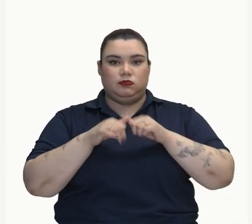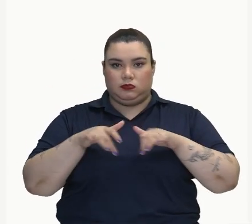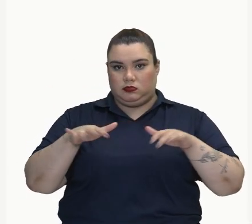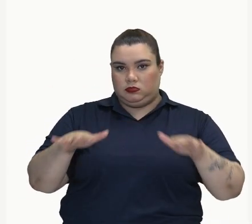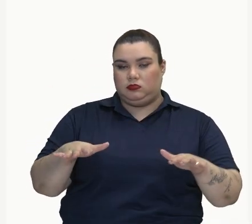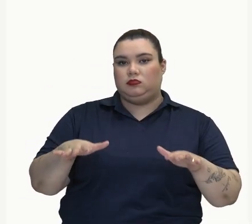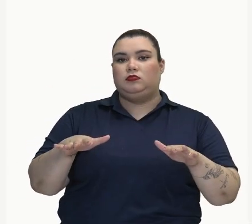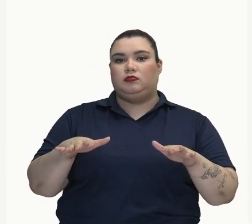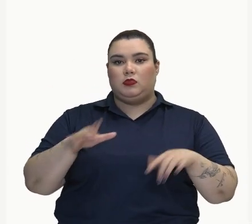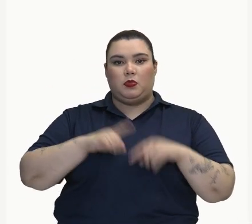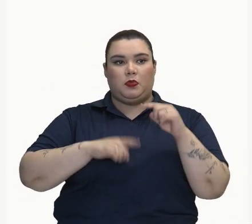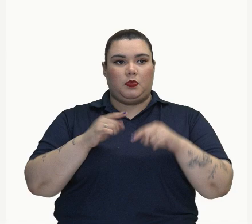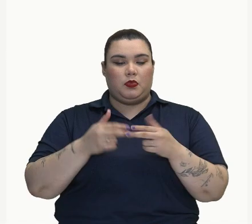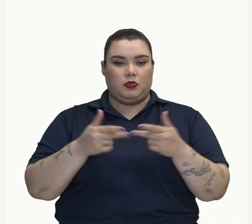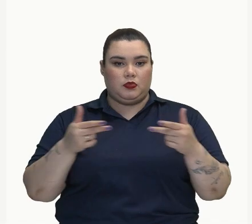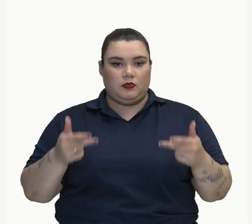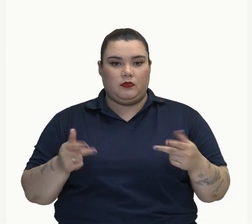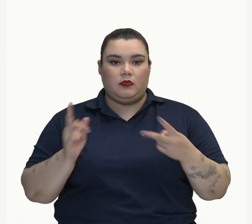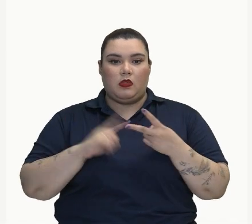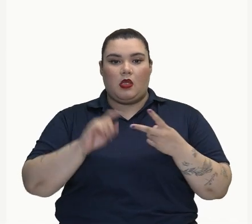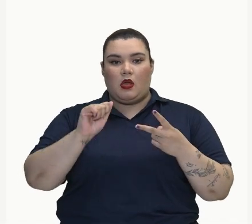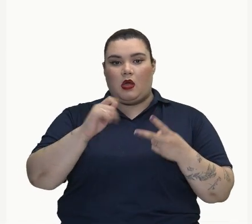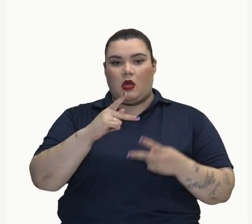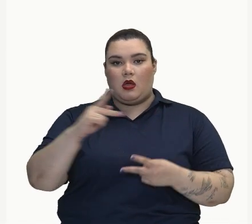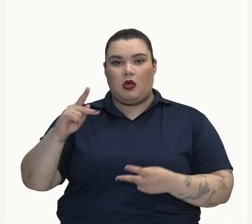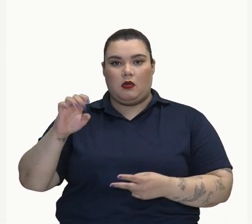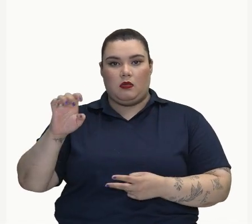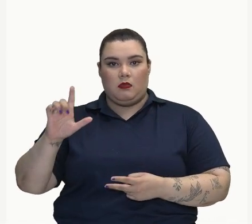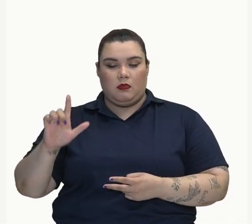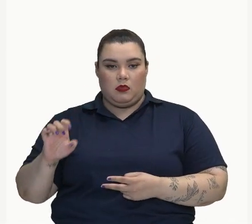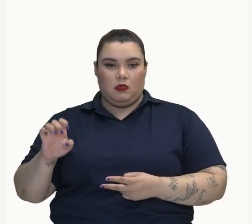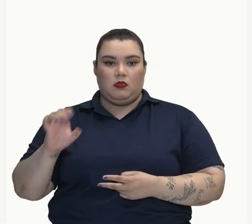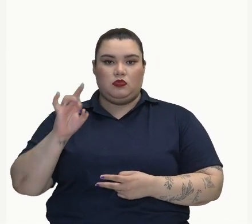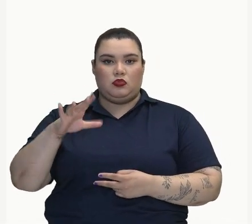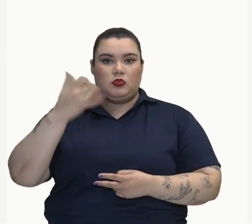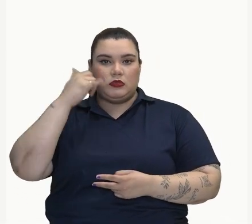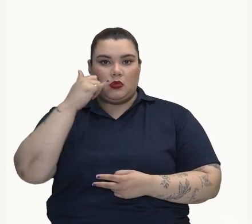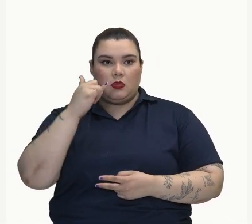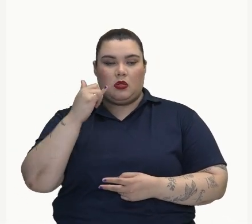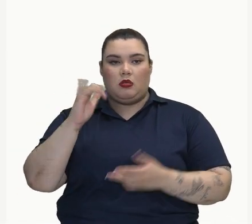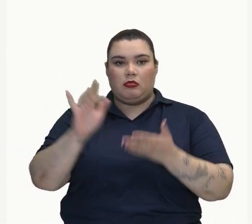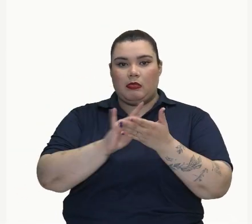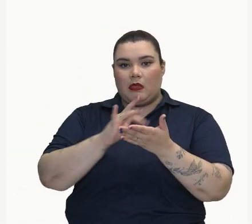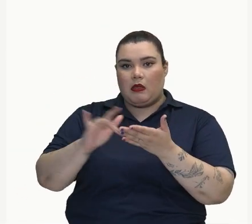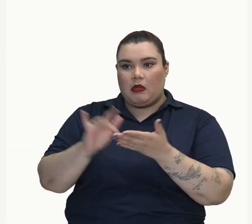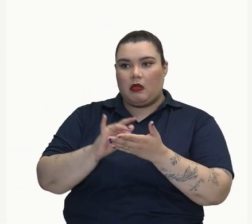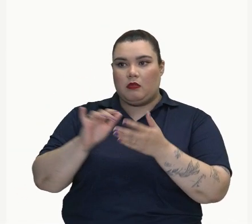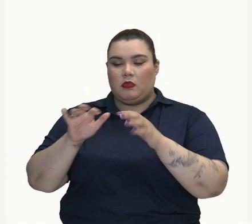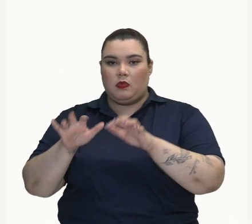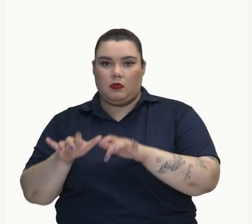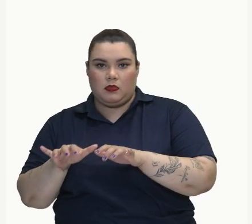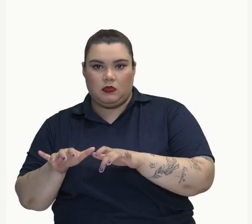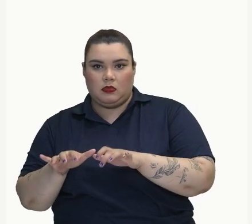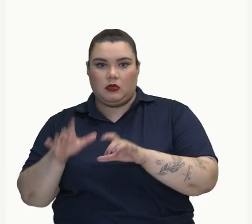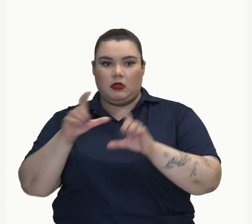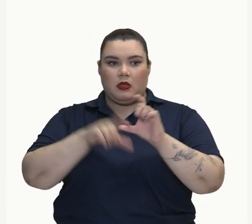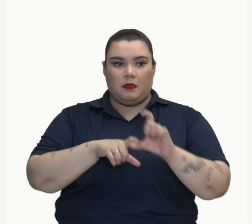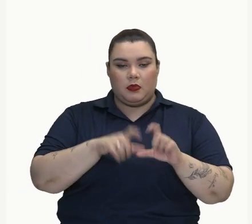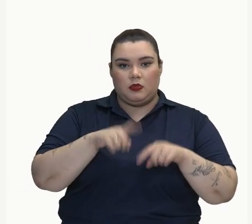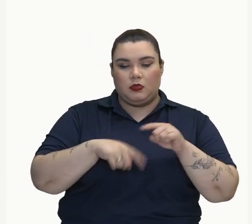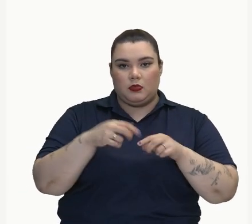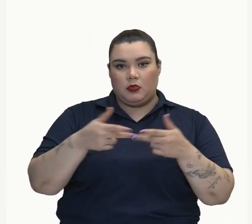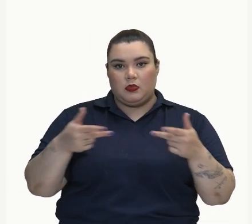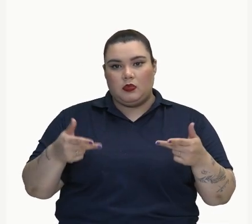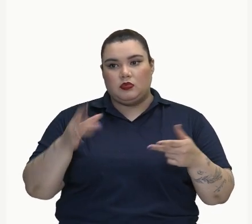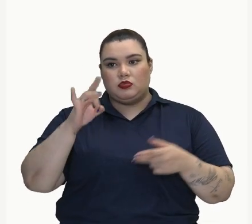entregando diversos produtos. A Apple não é um produto, um celular, um tablet, um computador, dependendo do produto,